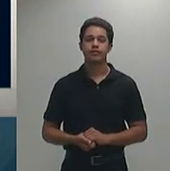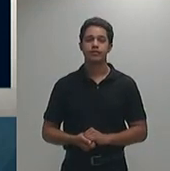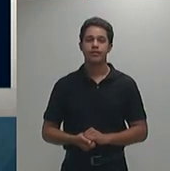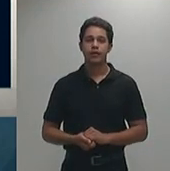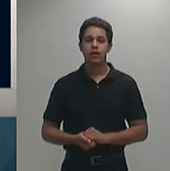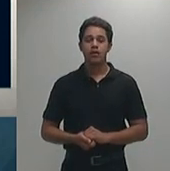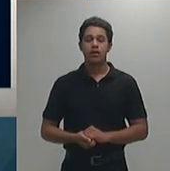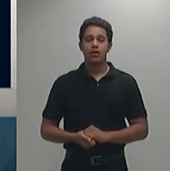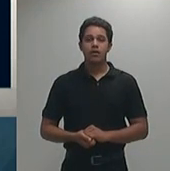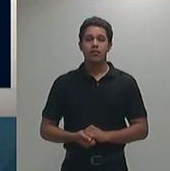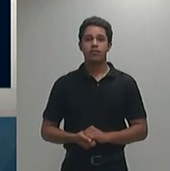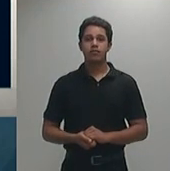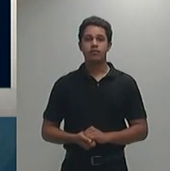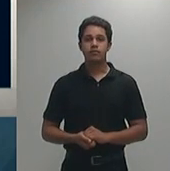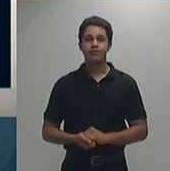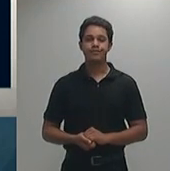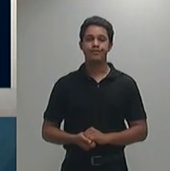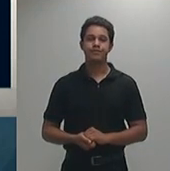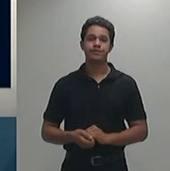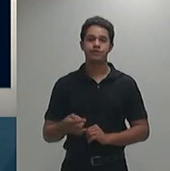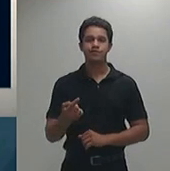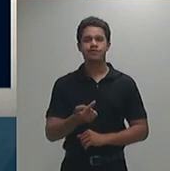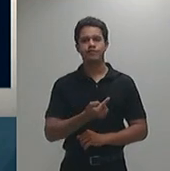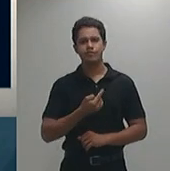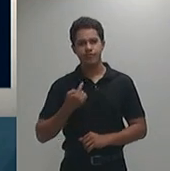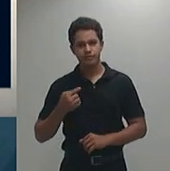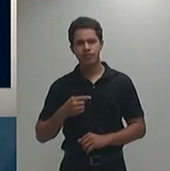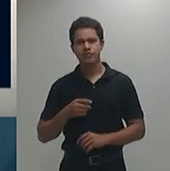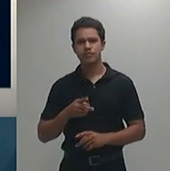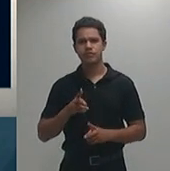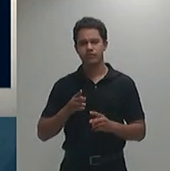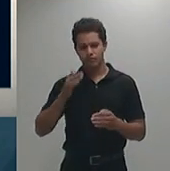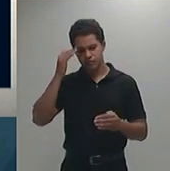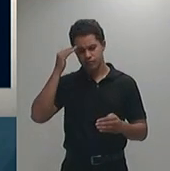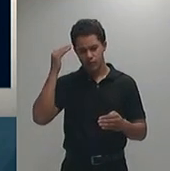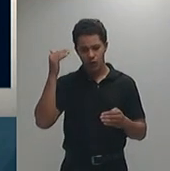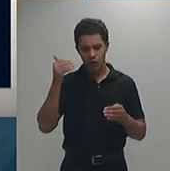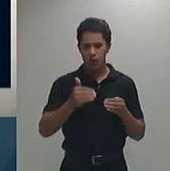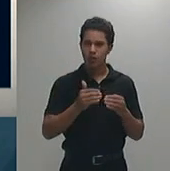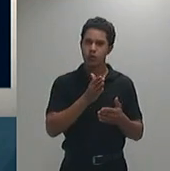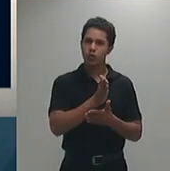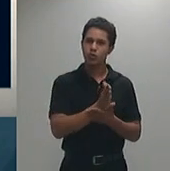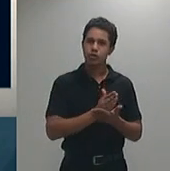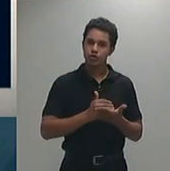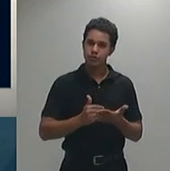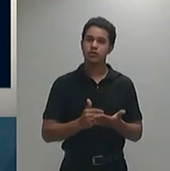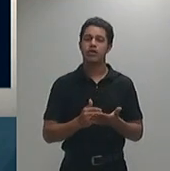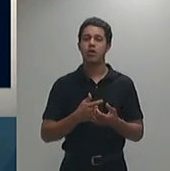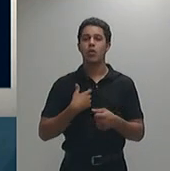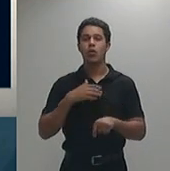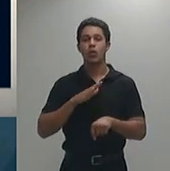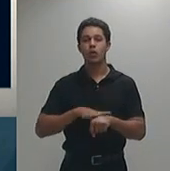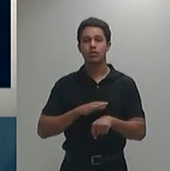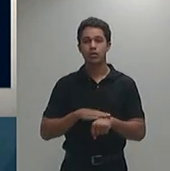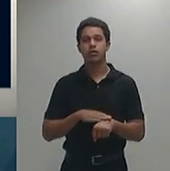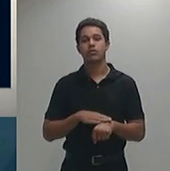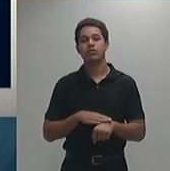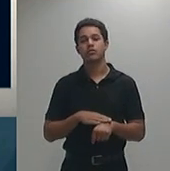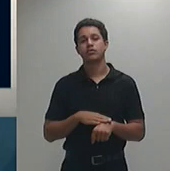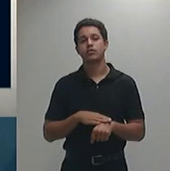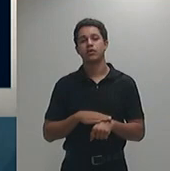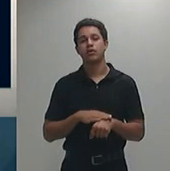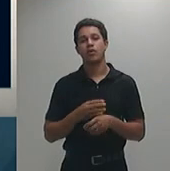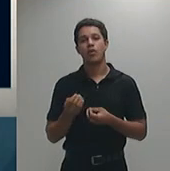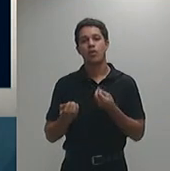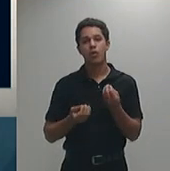é sinistro nós estamos de acordo com a divisão do tempo entre os amigos como